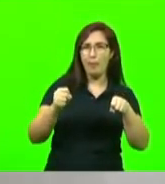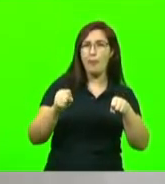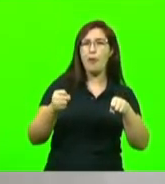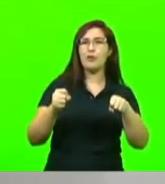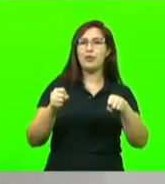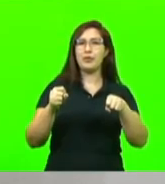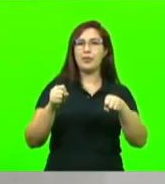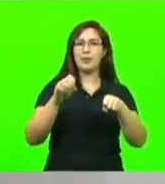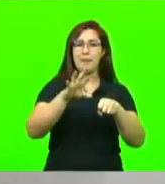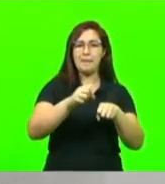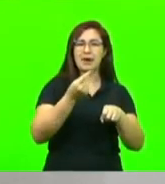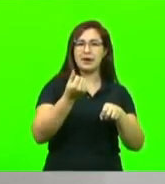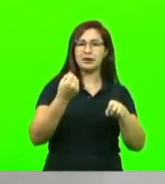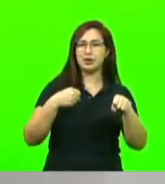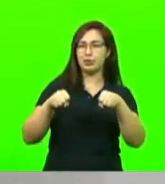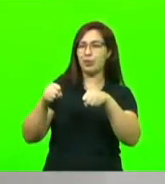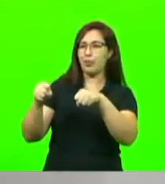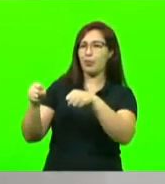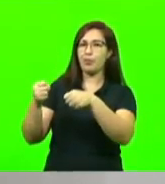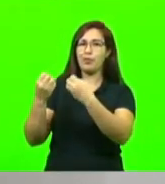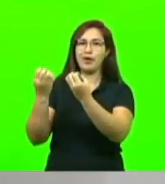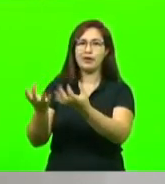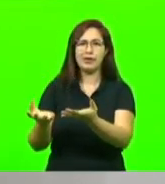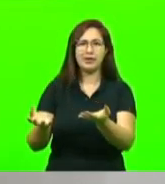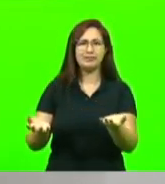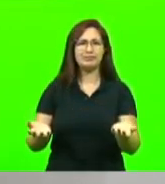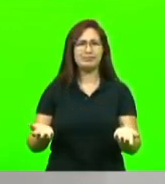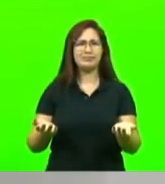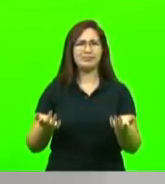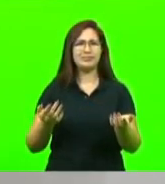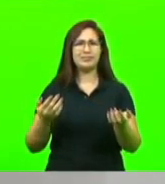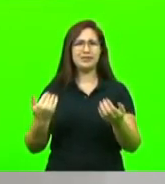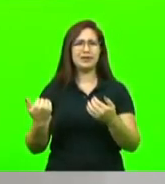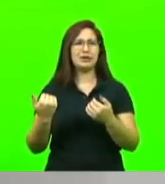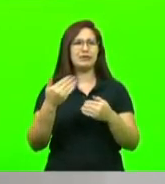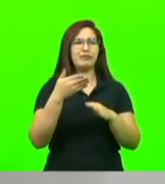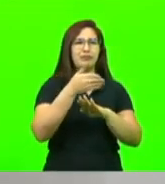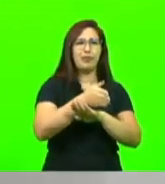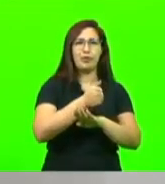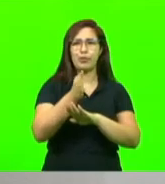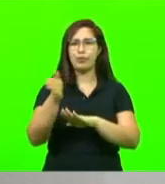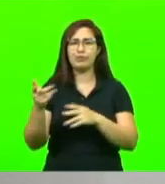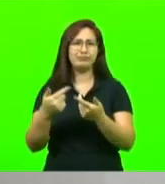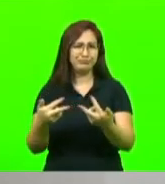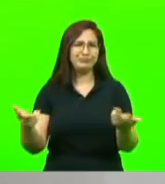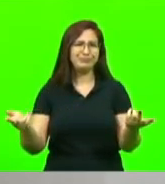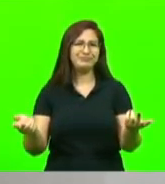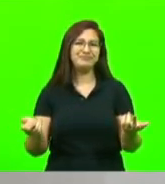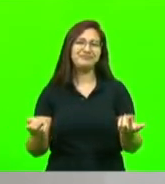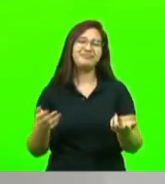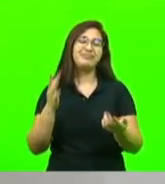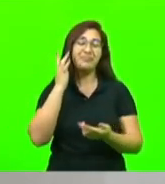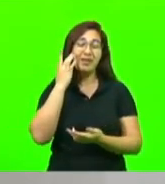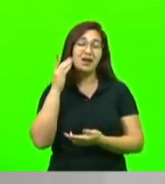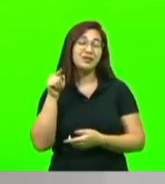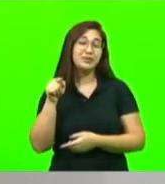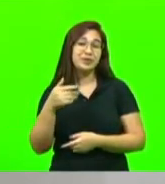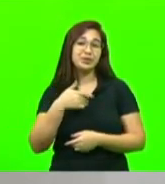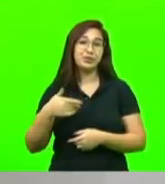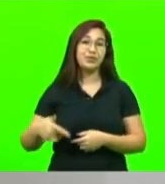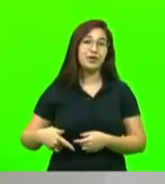Pega o cheque aqui e leva lá. Aí de lá, leva lá. Daqui, leva lá. E agora eu acho que com a saída do governador Jordani,